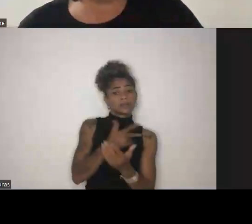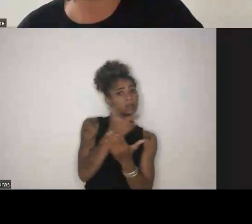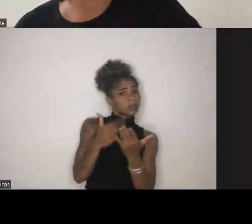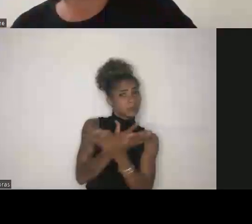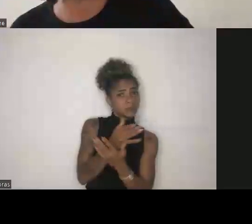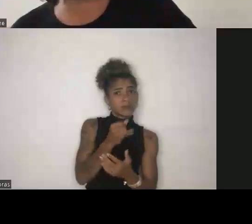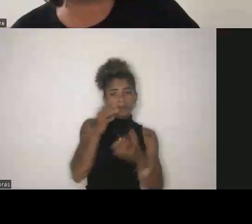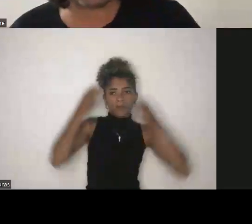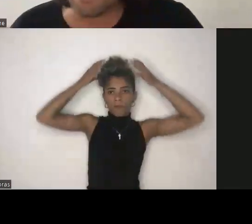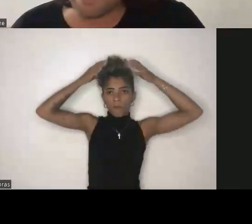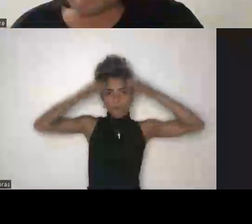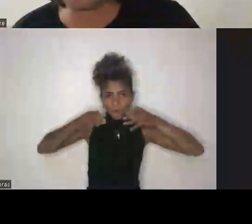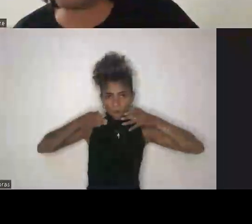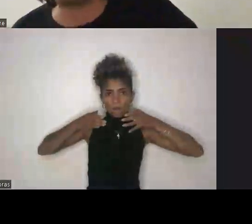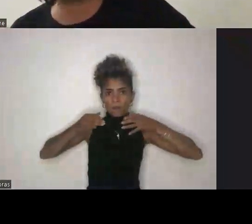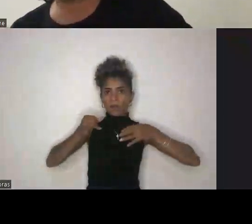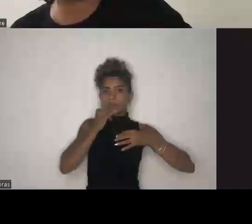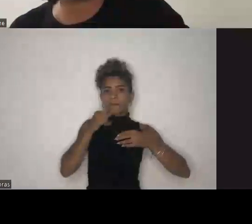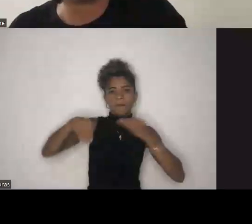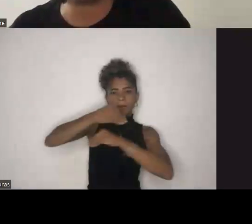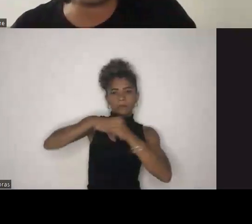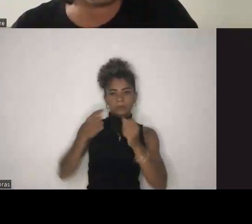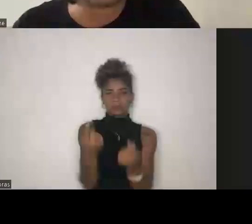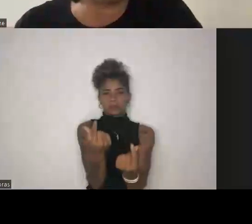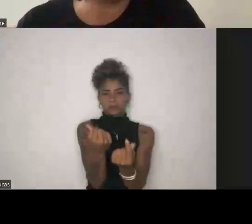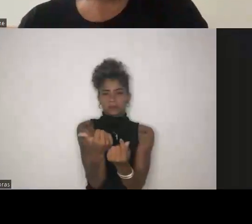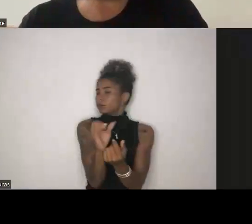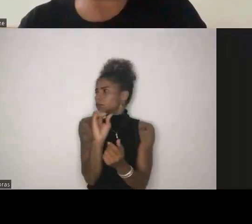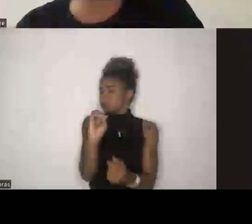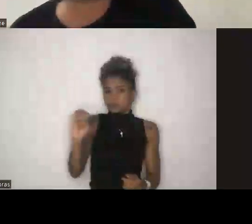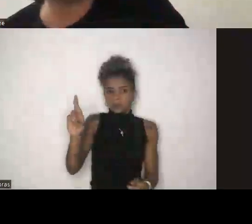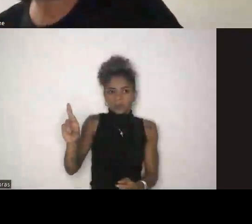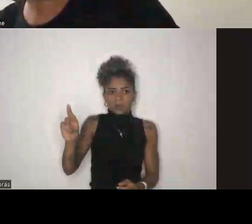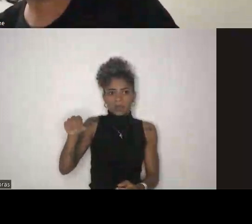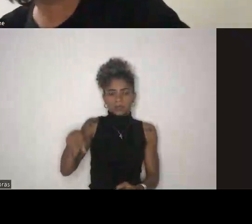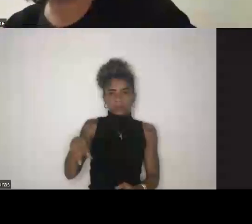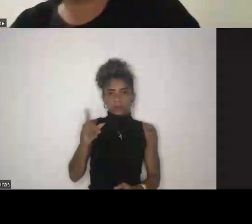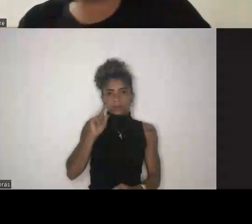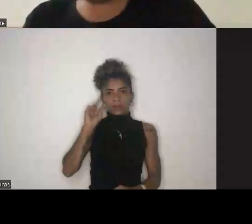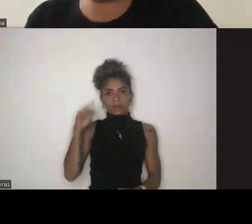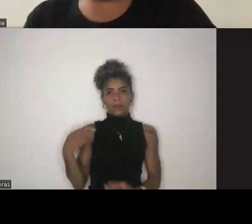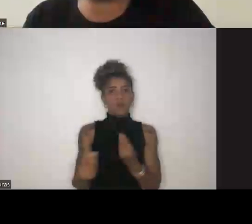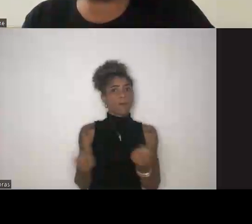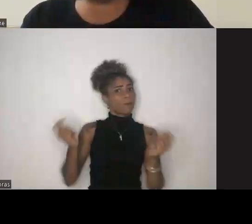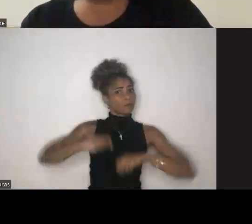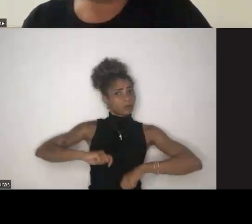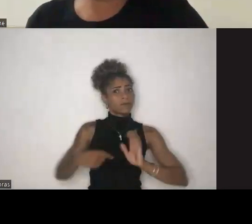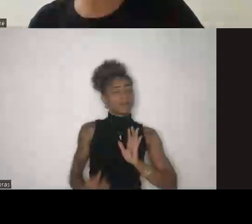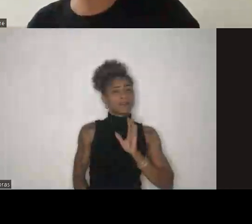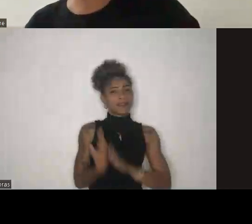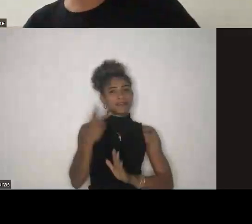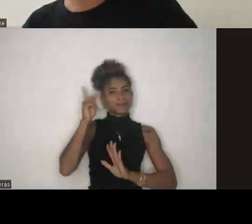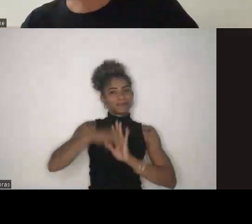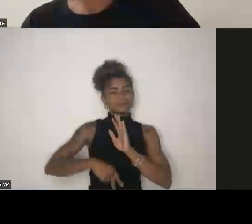desenhado na nota de 100 reais que eles estão no dia a dia atrás do dinheiro cara você vê como é que é possível fazer um projeto criativo